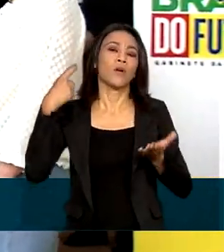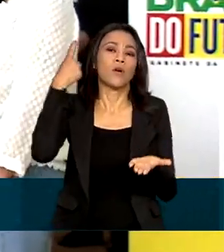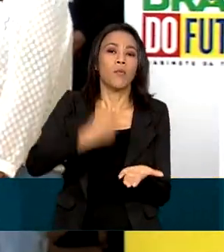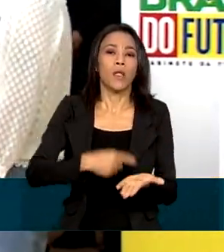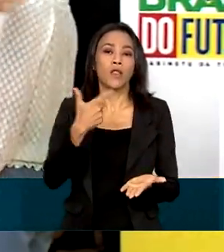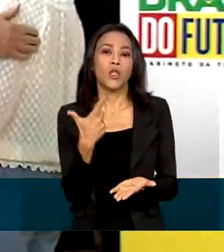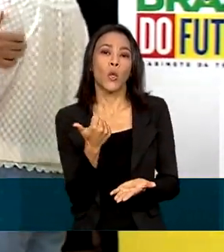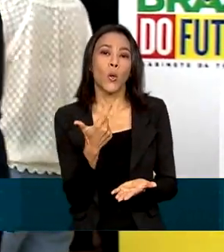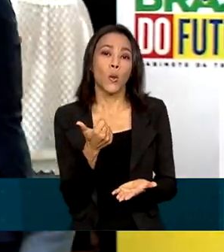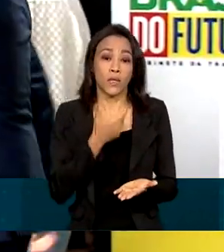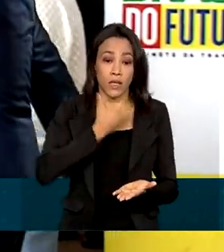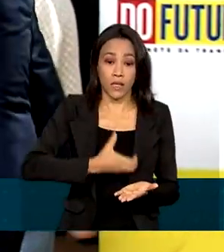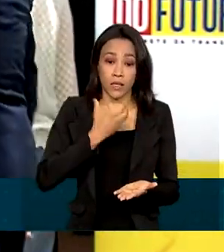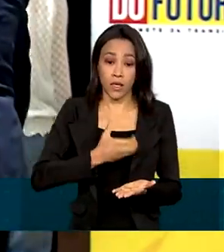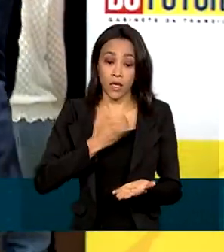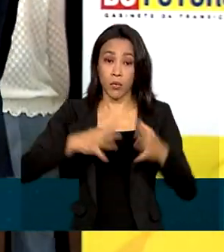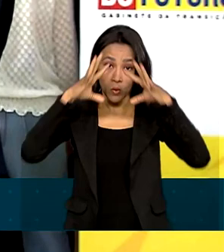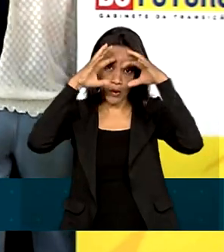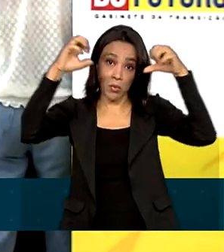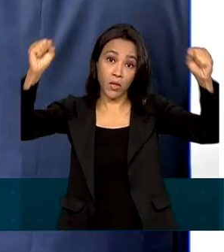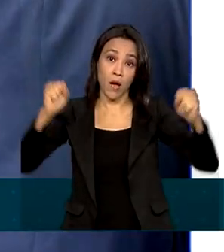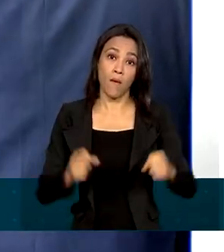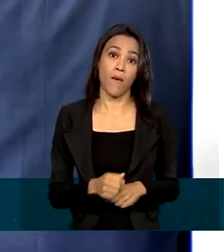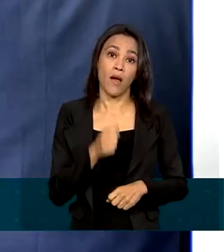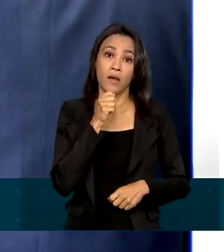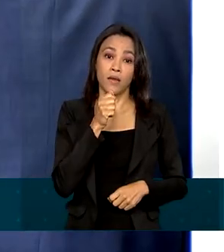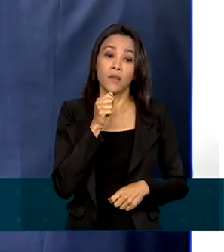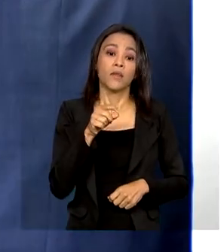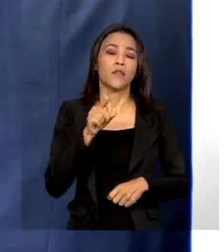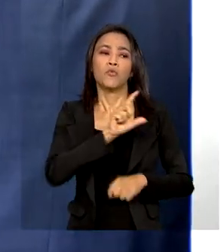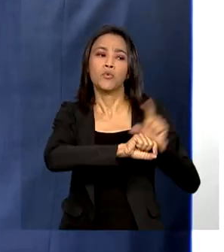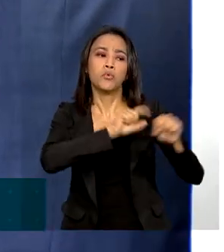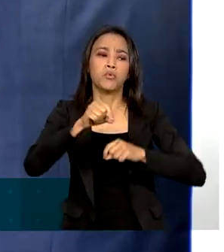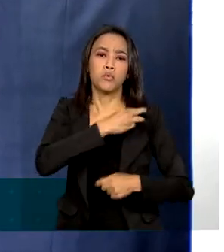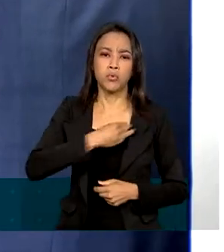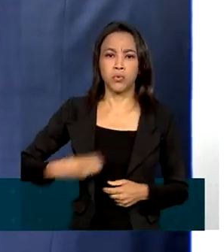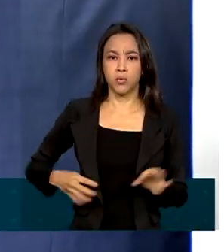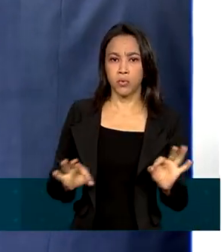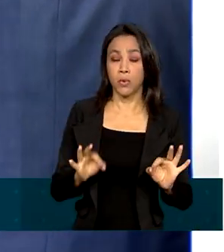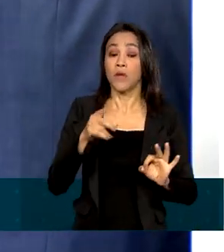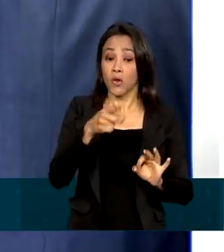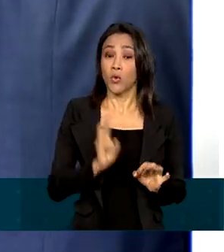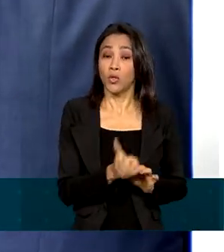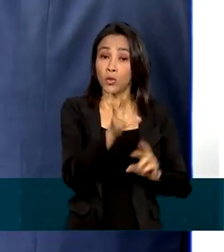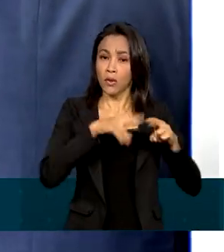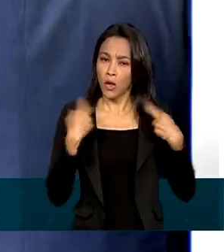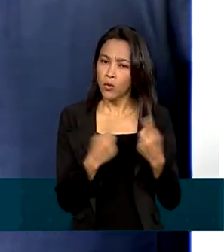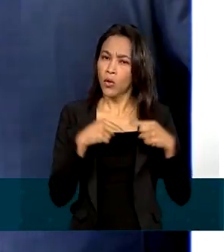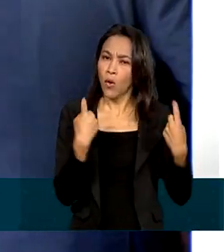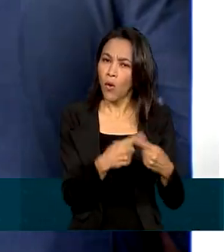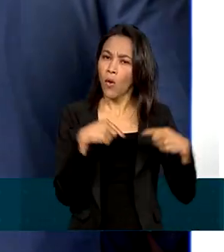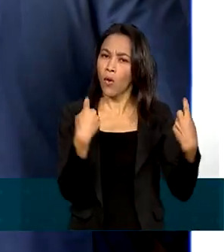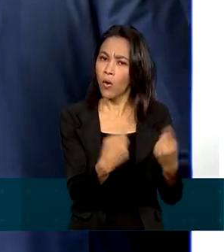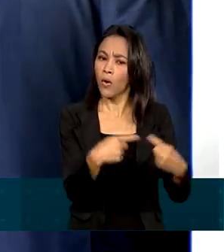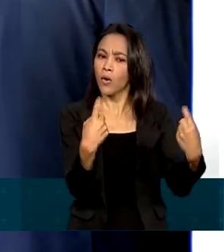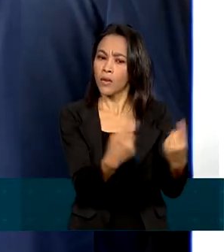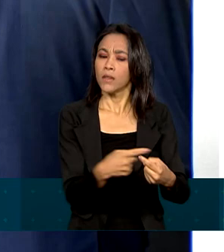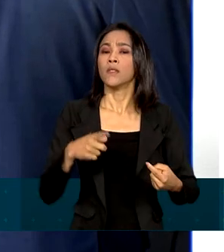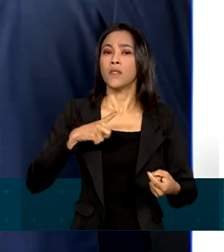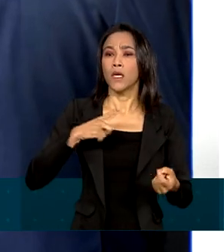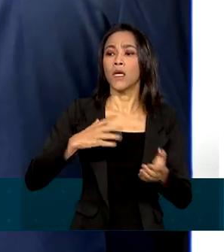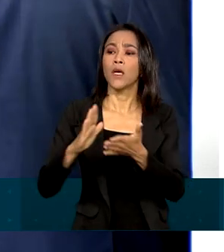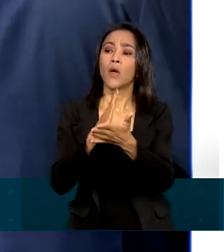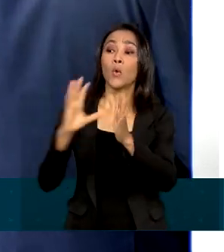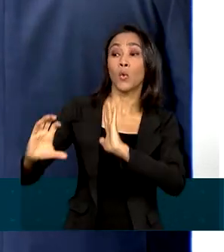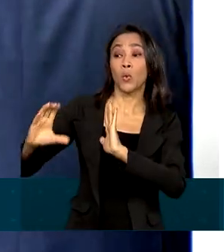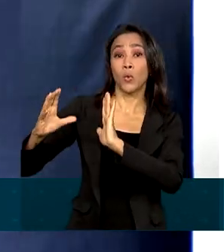Tribunal Superior Eleitoral. As reuniões com partidos e lideranças seguem em Brasília, inclusive com siglas que não participaram da